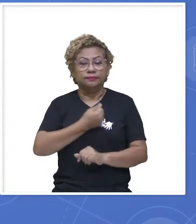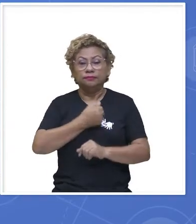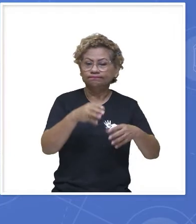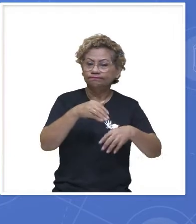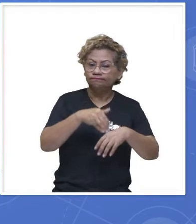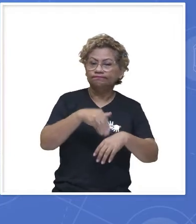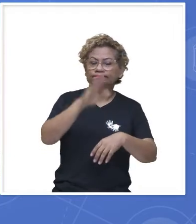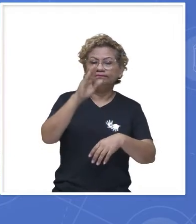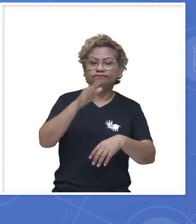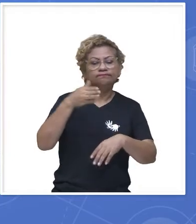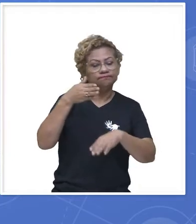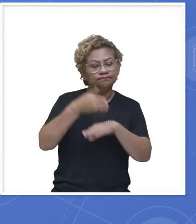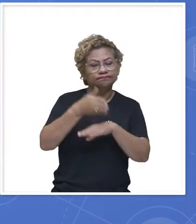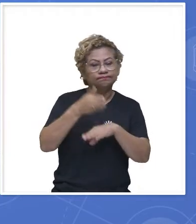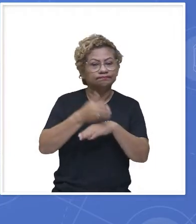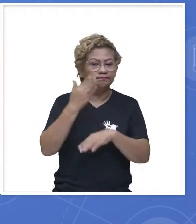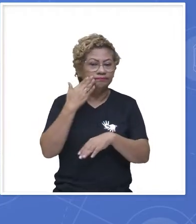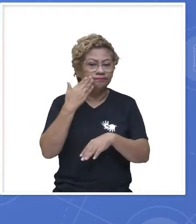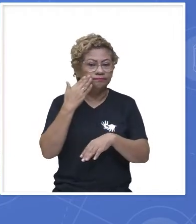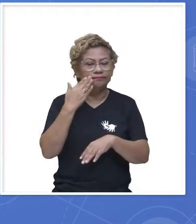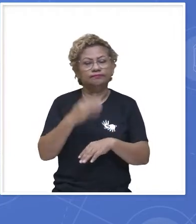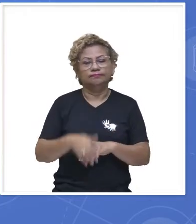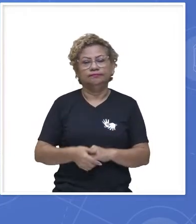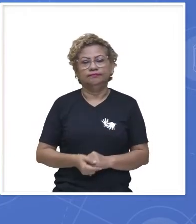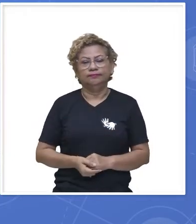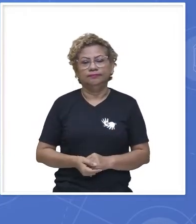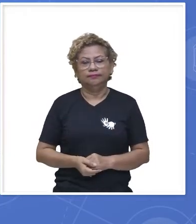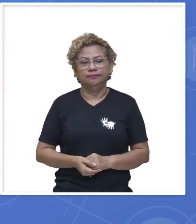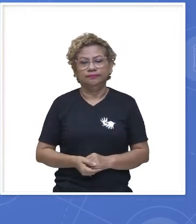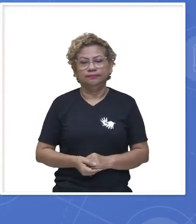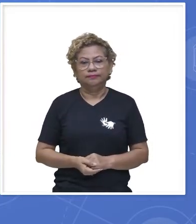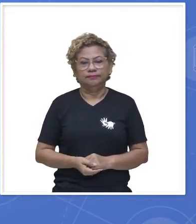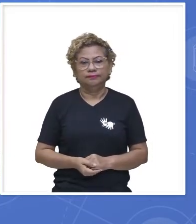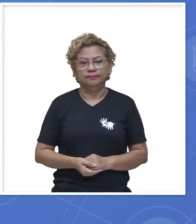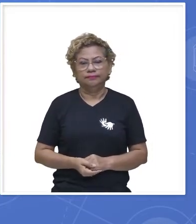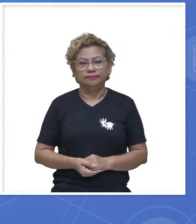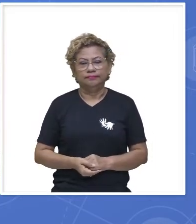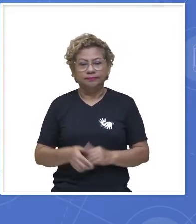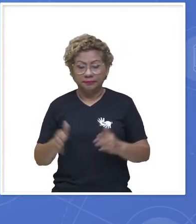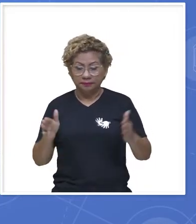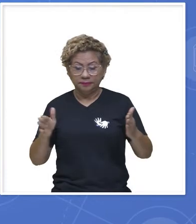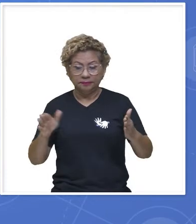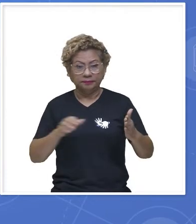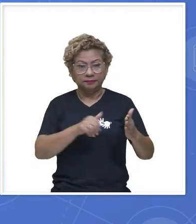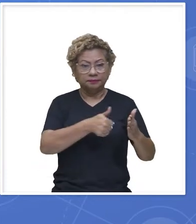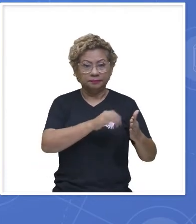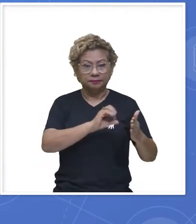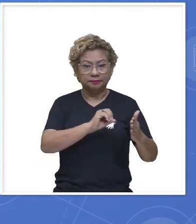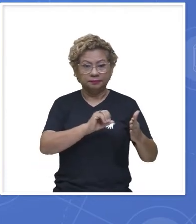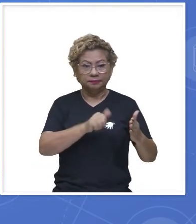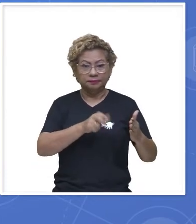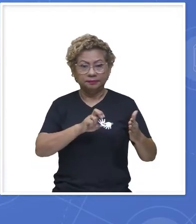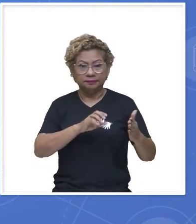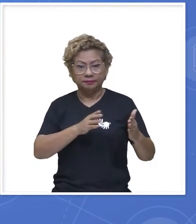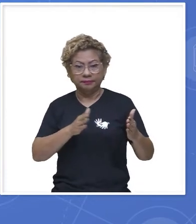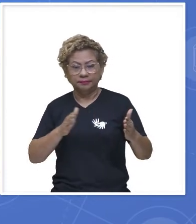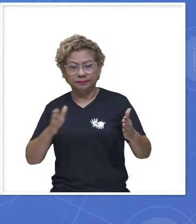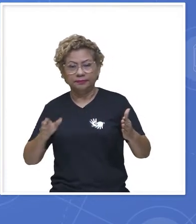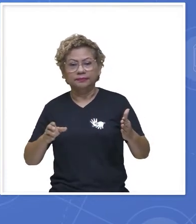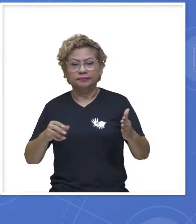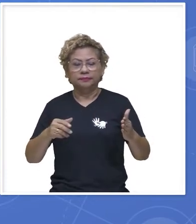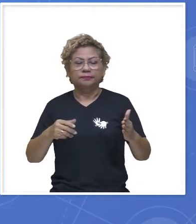do bimestre, então você usa a média aritmética. Tá bom? Só que média aritmética, nós temos a média aritmética simples